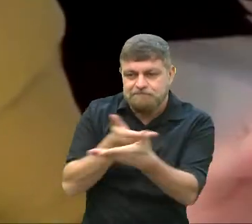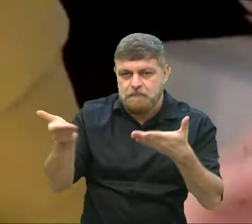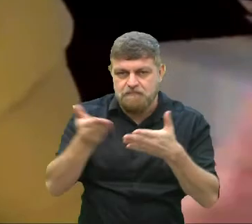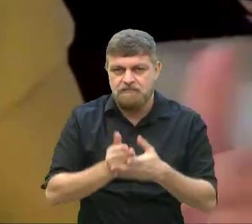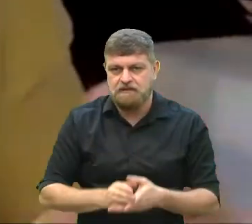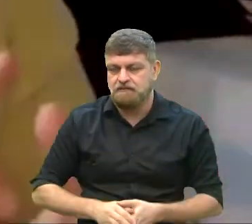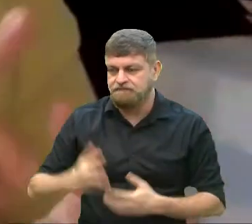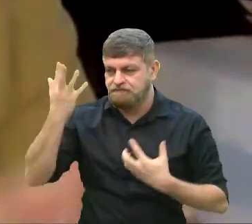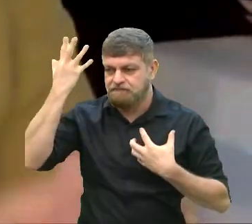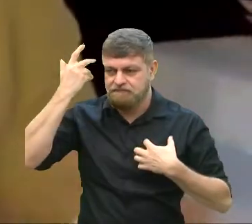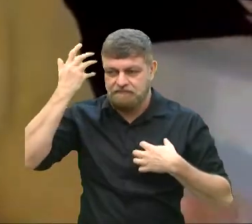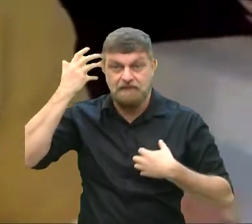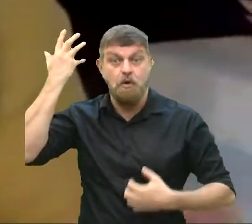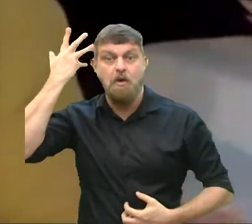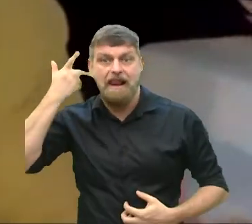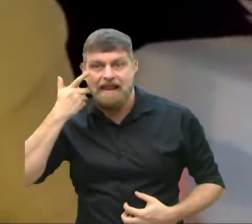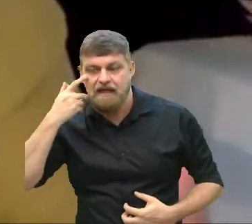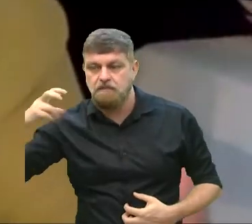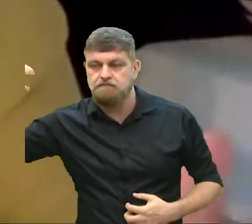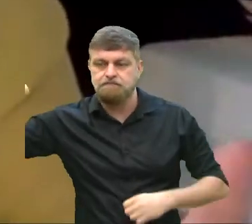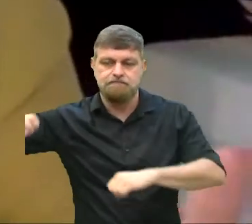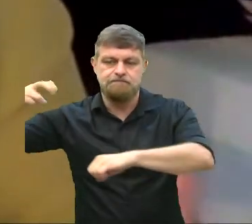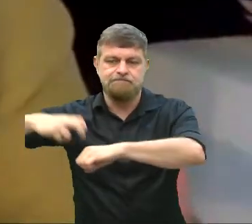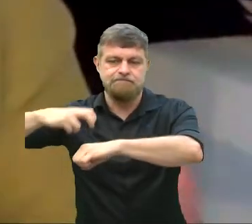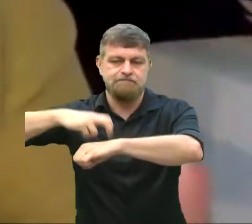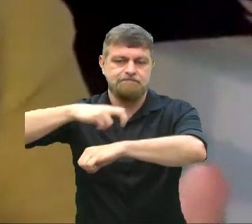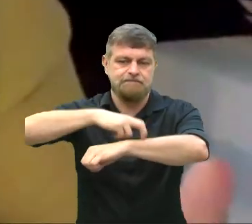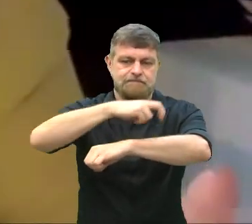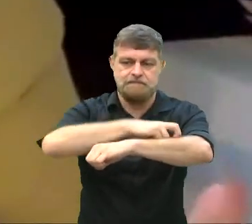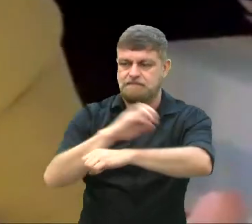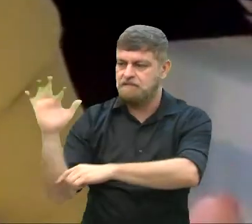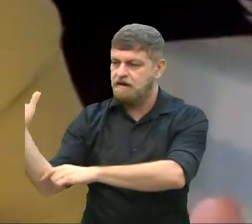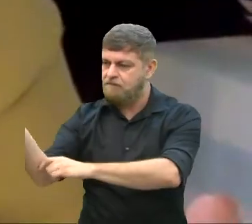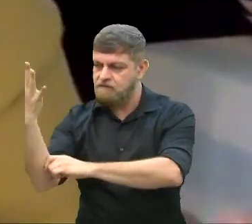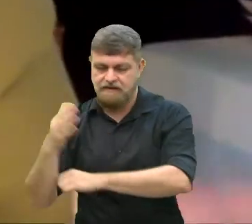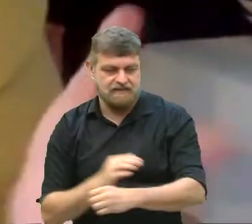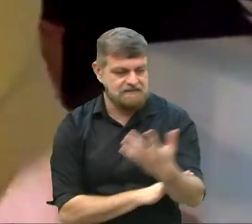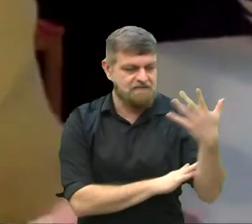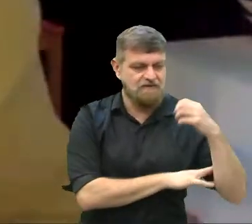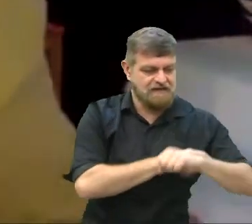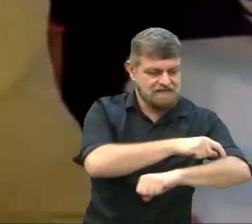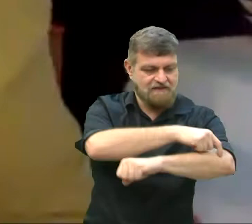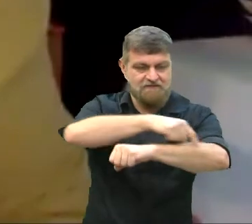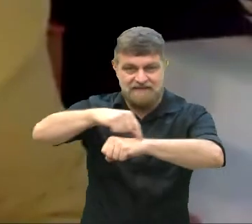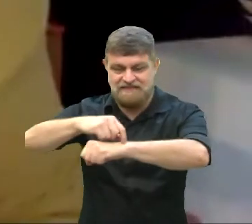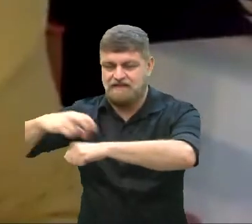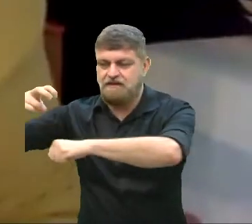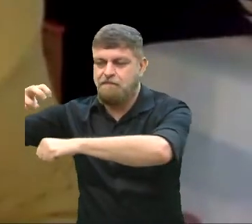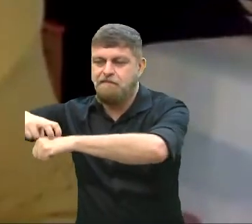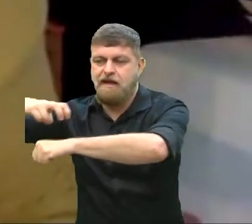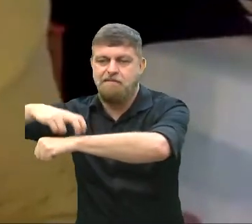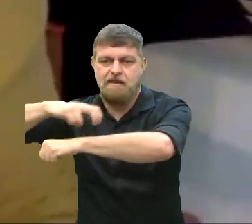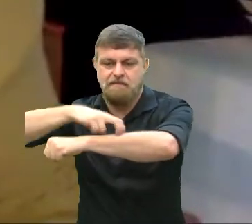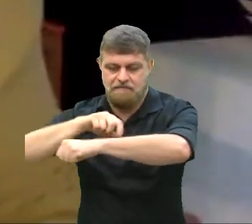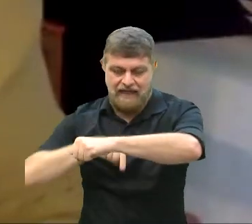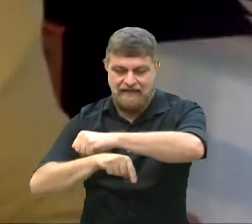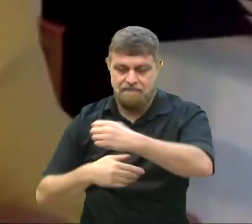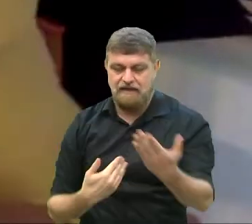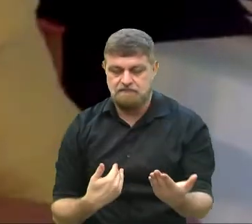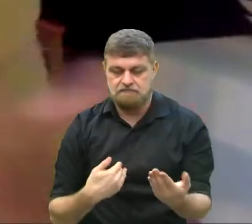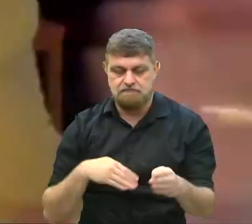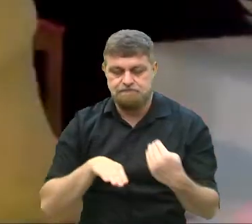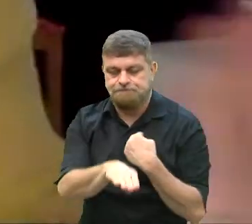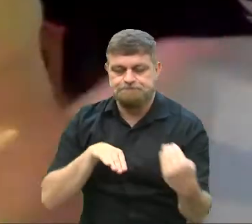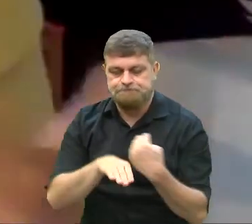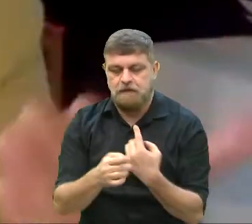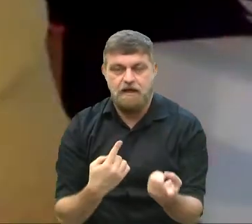indivíduos possam transitar de forma segura e livre de um fragmento para o outro. E ali, pela existência da rodovia BR-101,